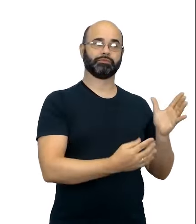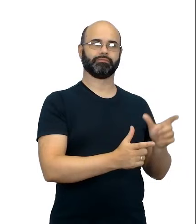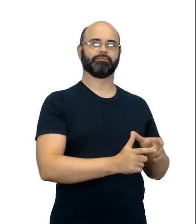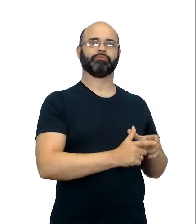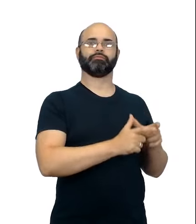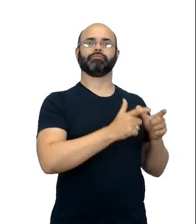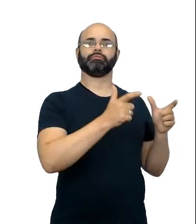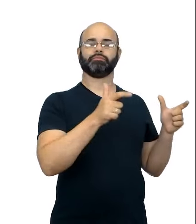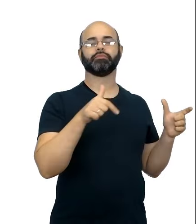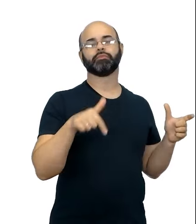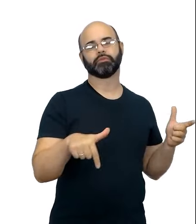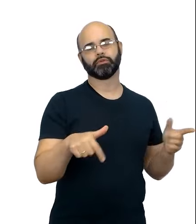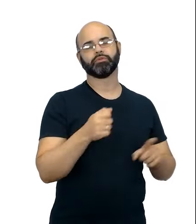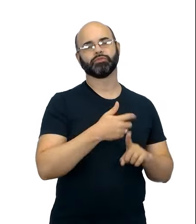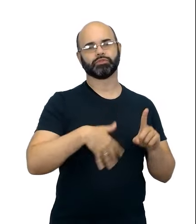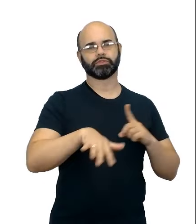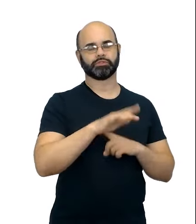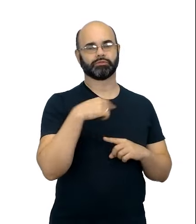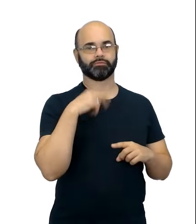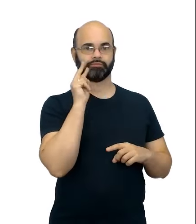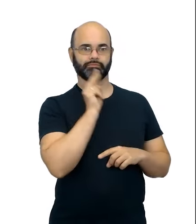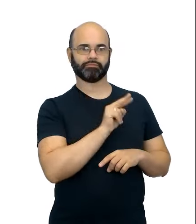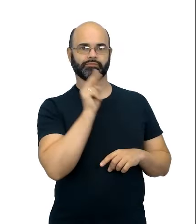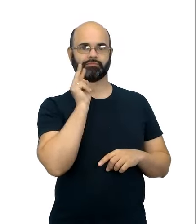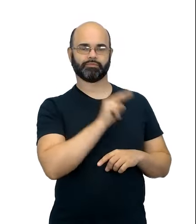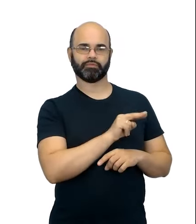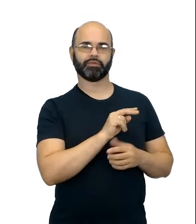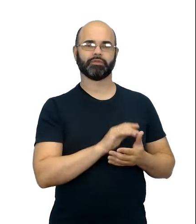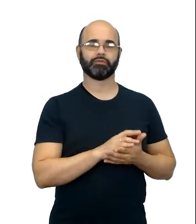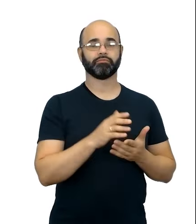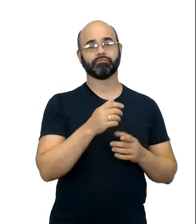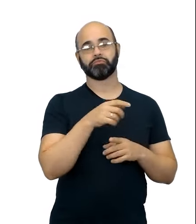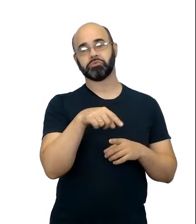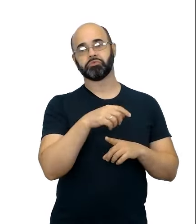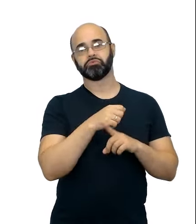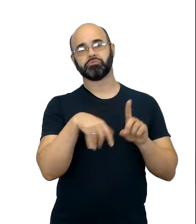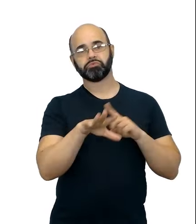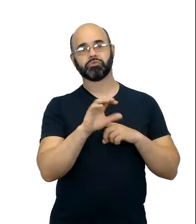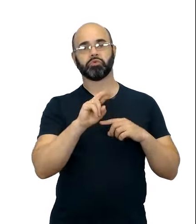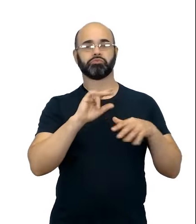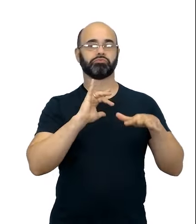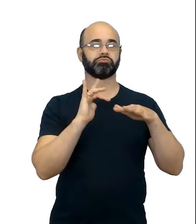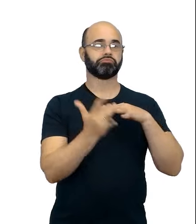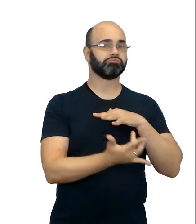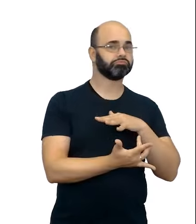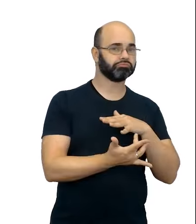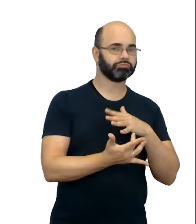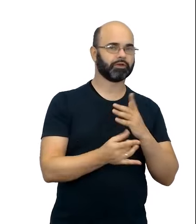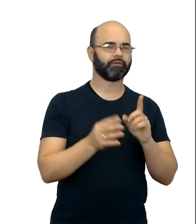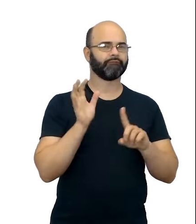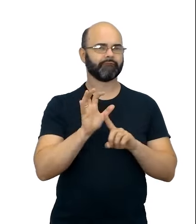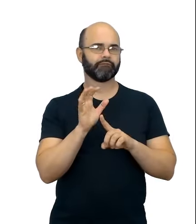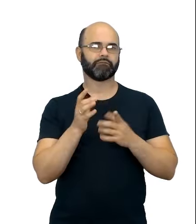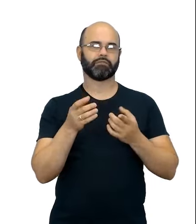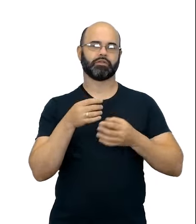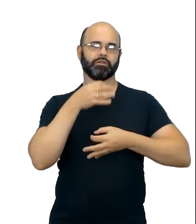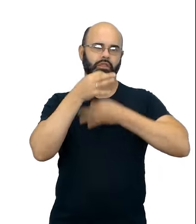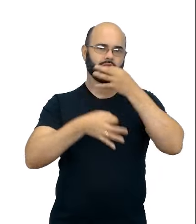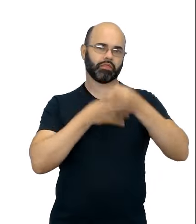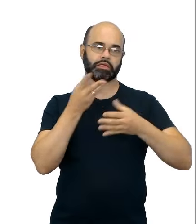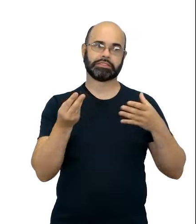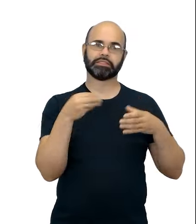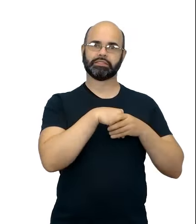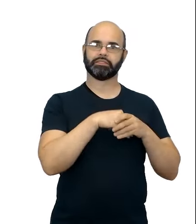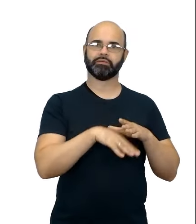nossa sociedade, nas mídias, no o que a gente vê sendo